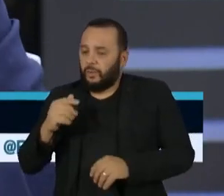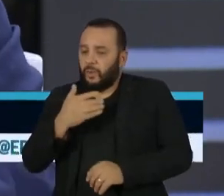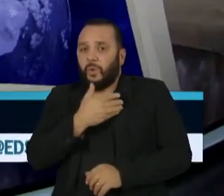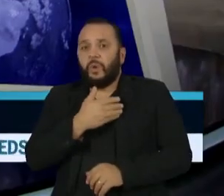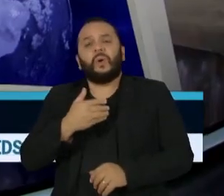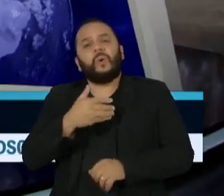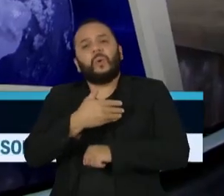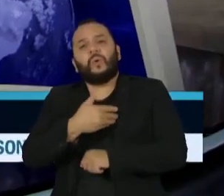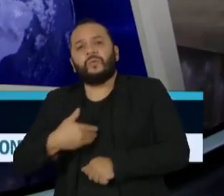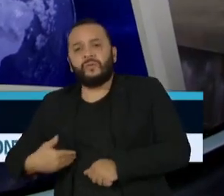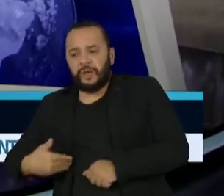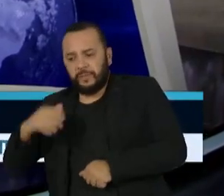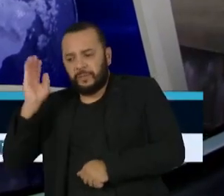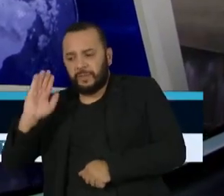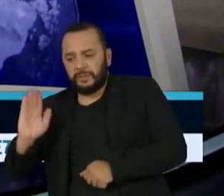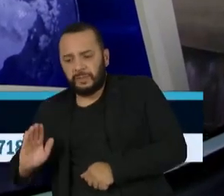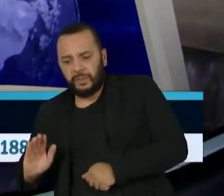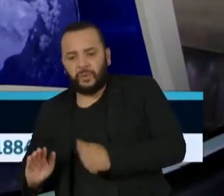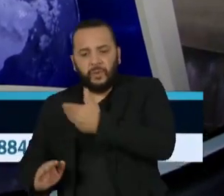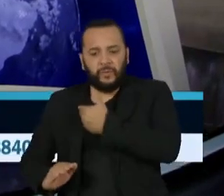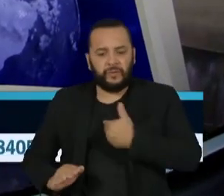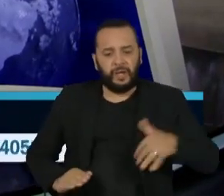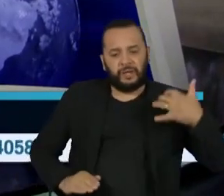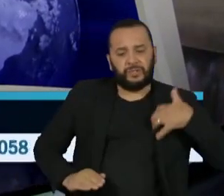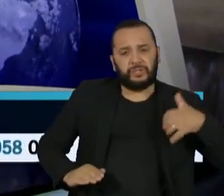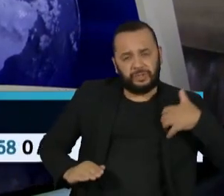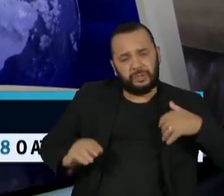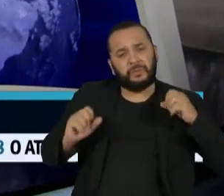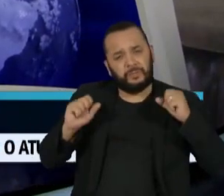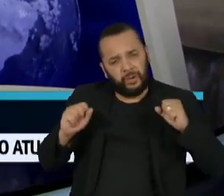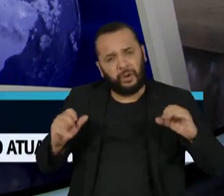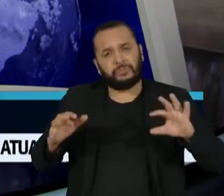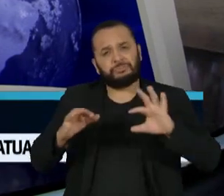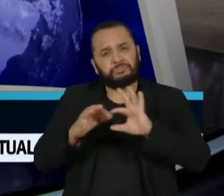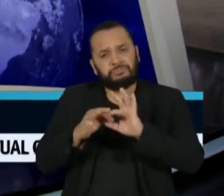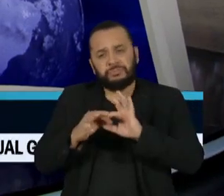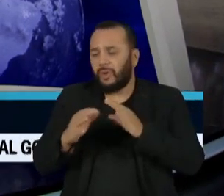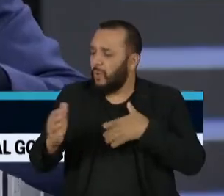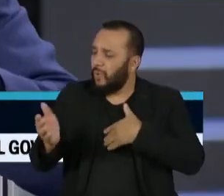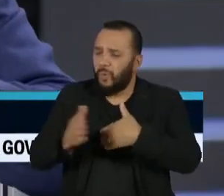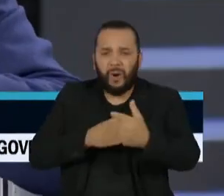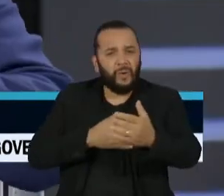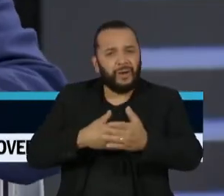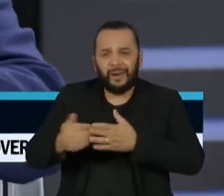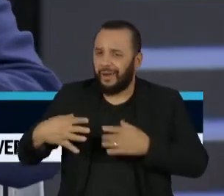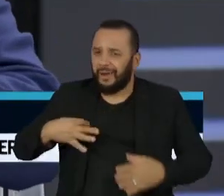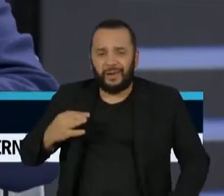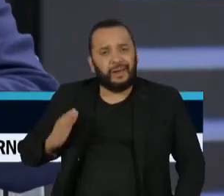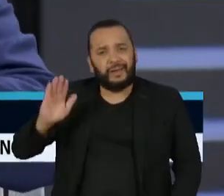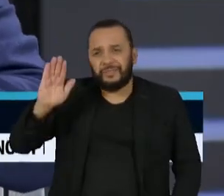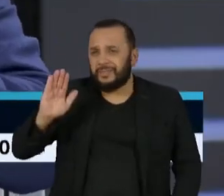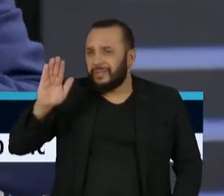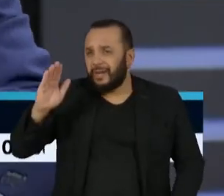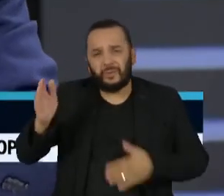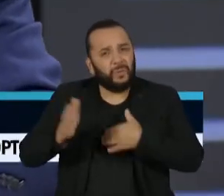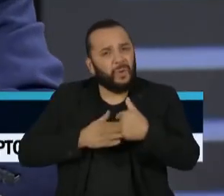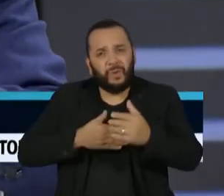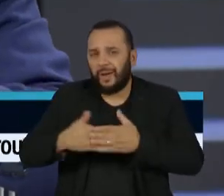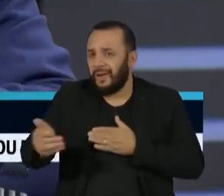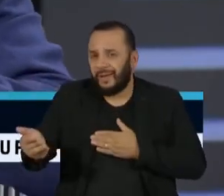o candidato, seja o Milei, seja a Patrícia ou seja o Sérgio Massa, o Brasil, para o Brasil, a